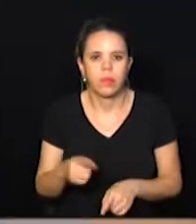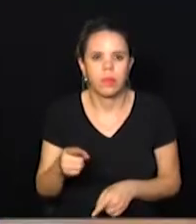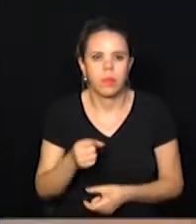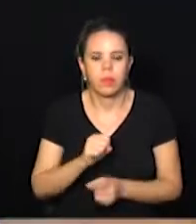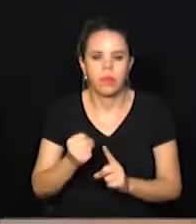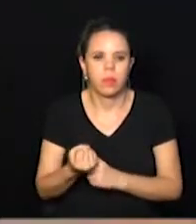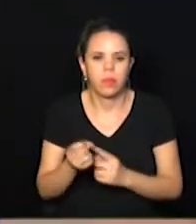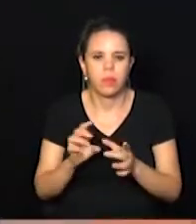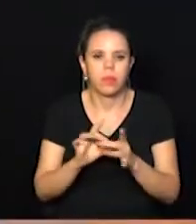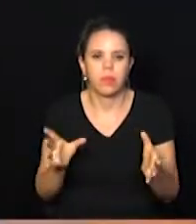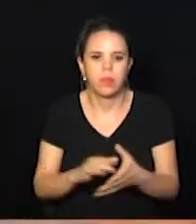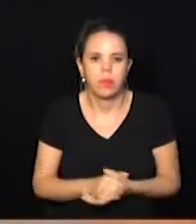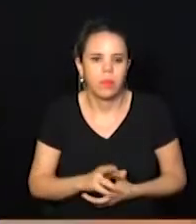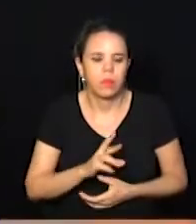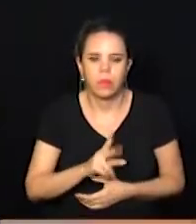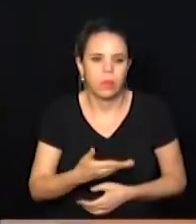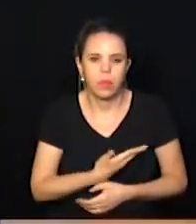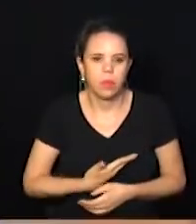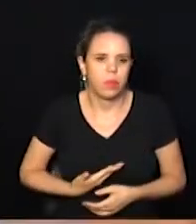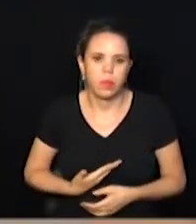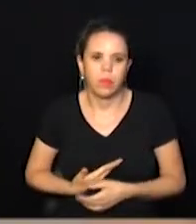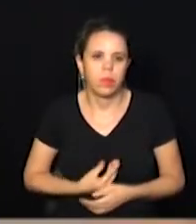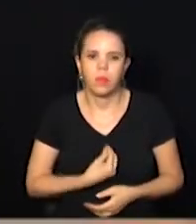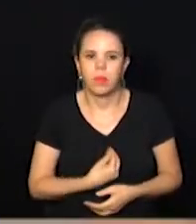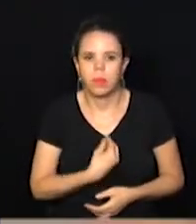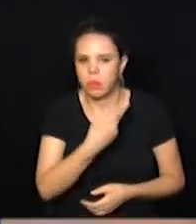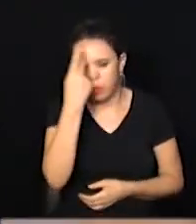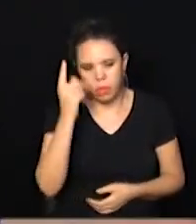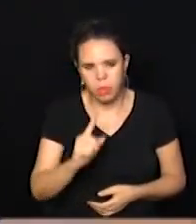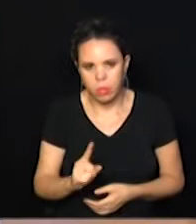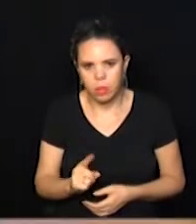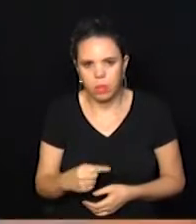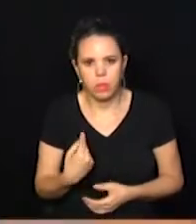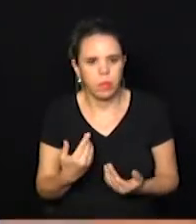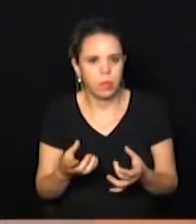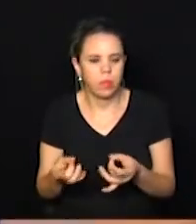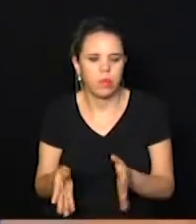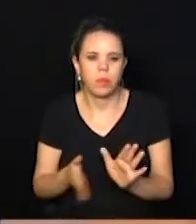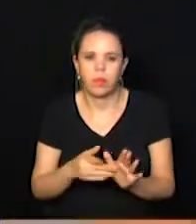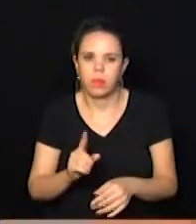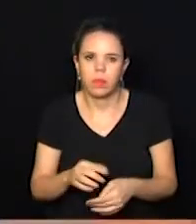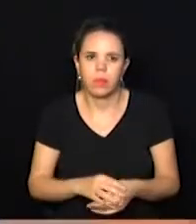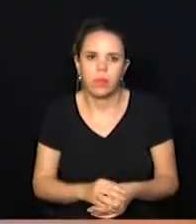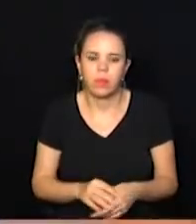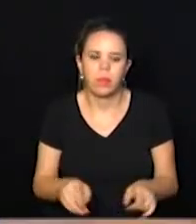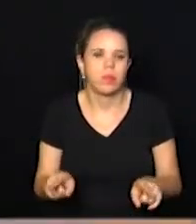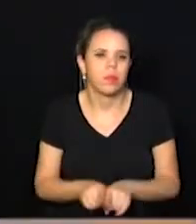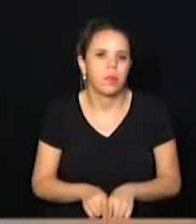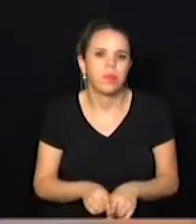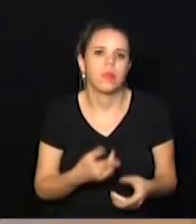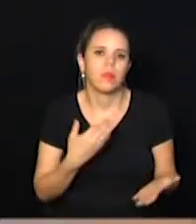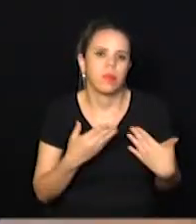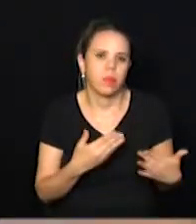de democracia, que não era o Estado dirigindo a vida das pessoas. Mas a gente não abria mão de propor, mas também não abria mão de